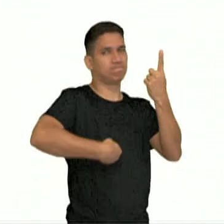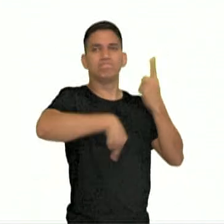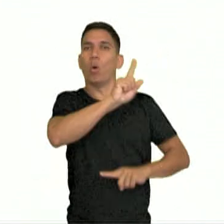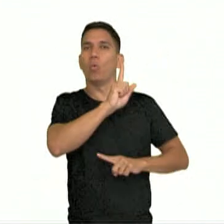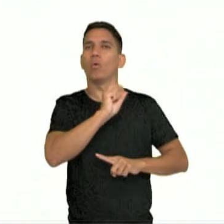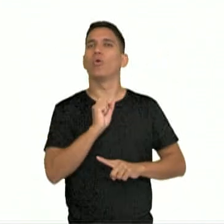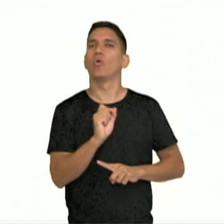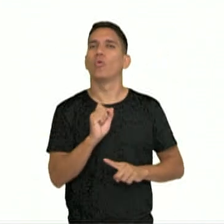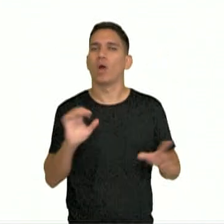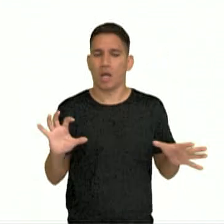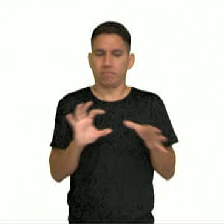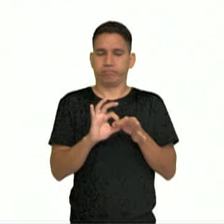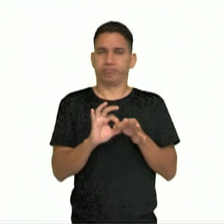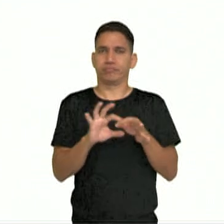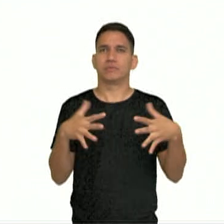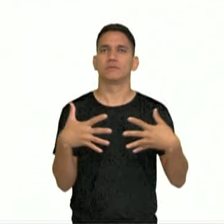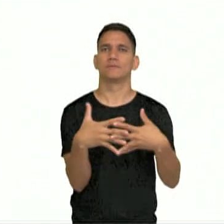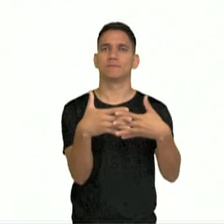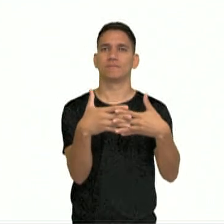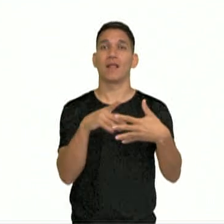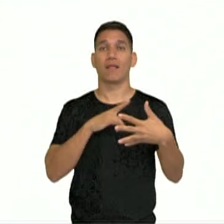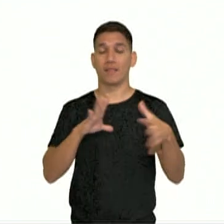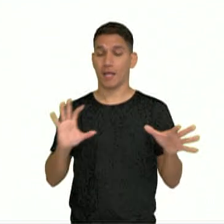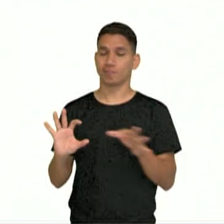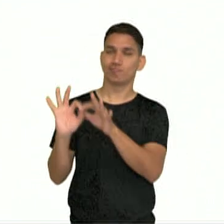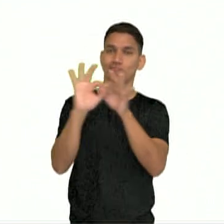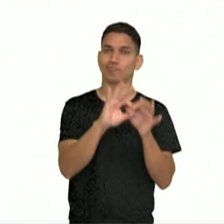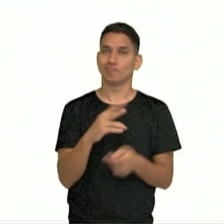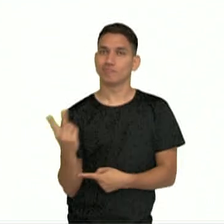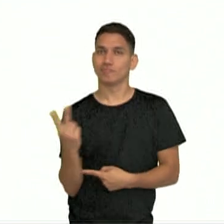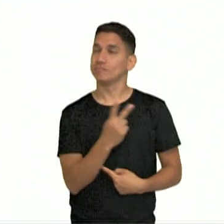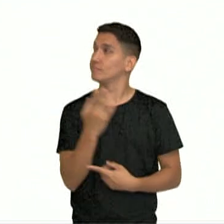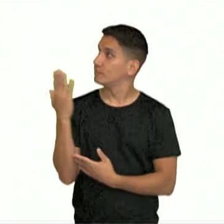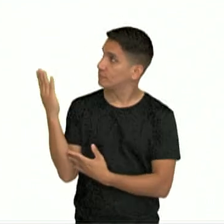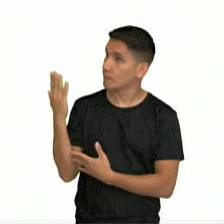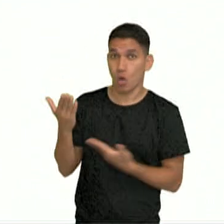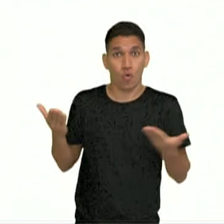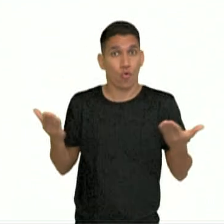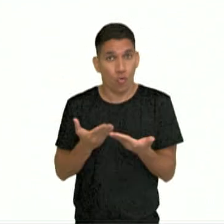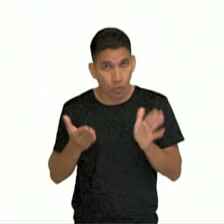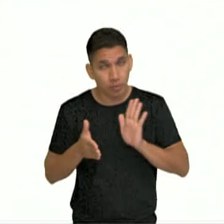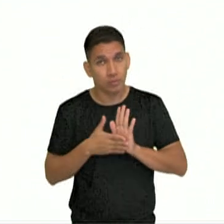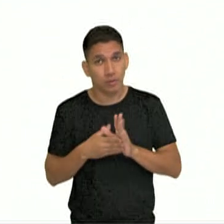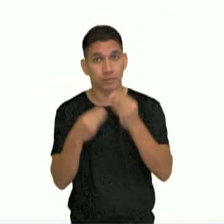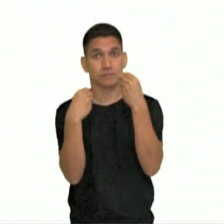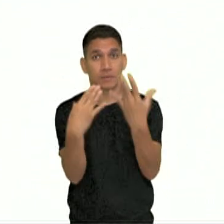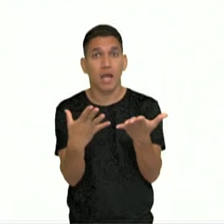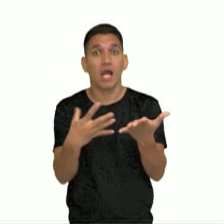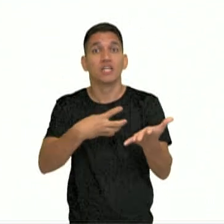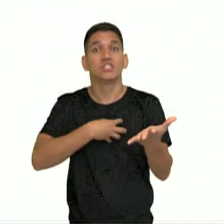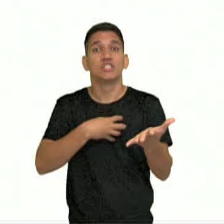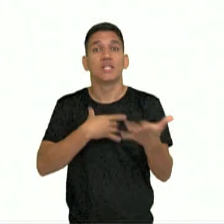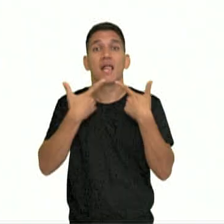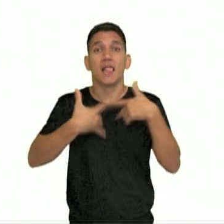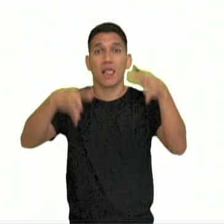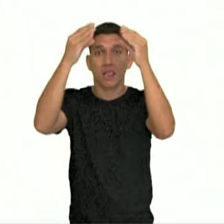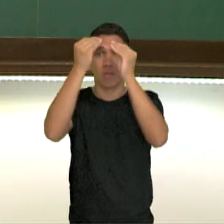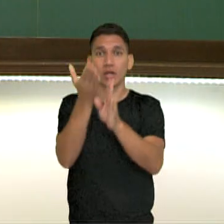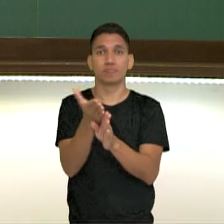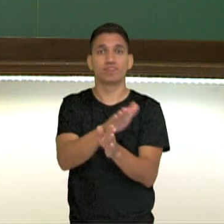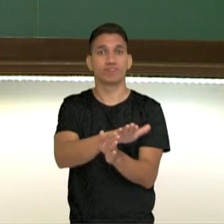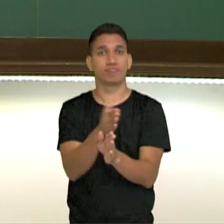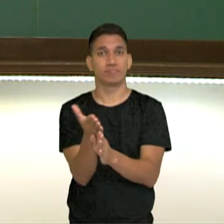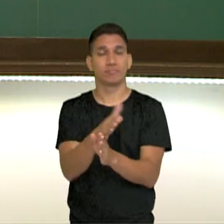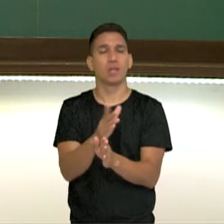a junção das duas. Imagine a junção das duas no que nos proporcionou hoje em termos de linguagens híbridas, né, que é